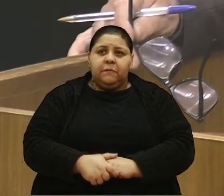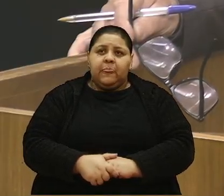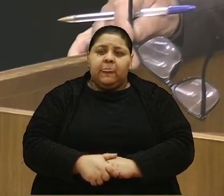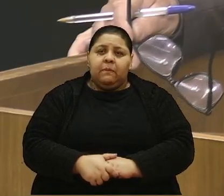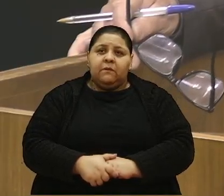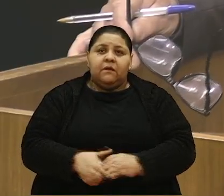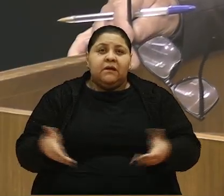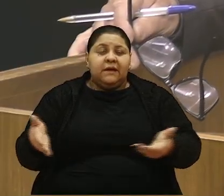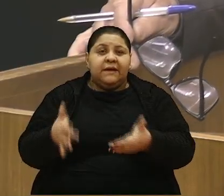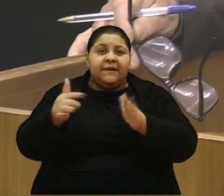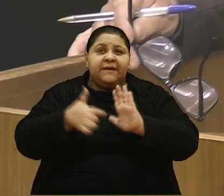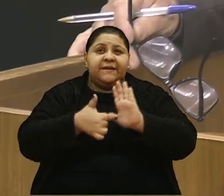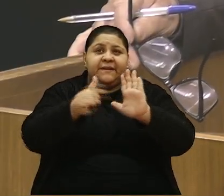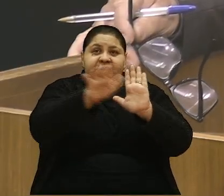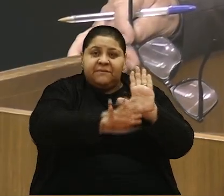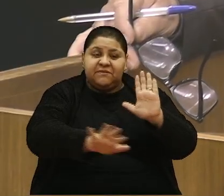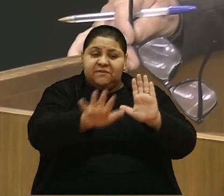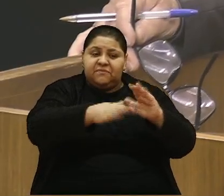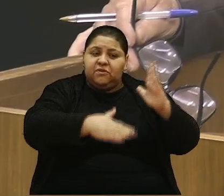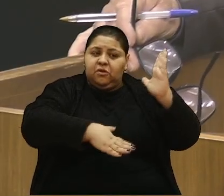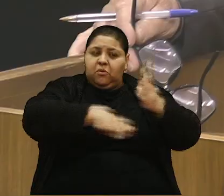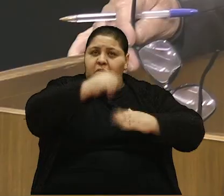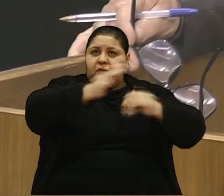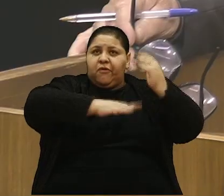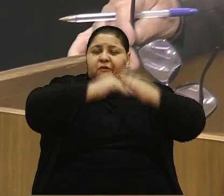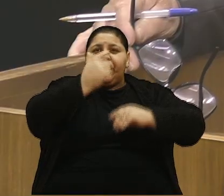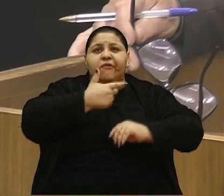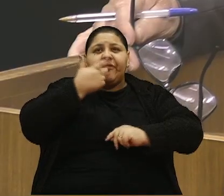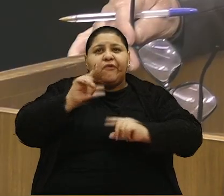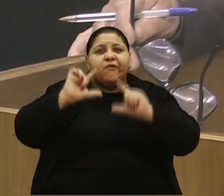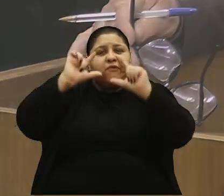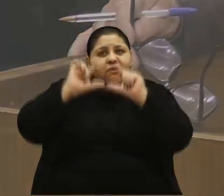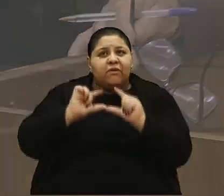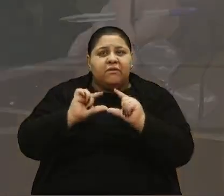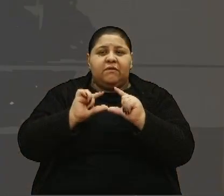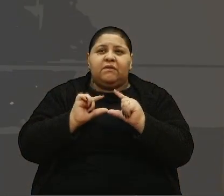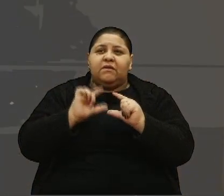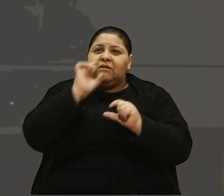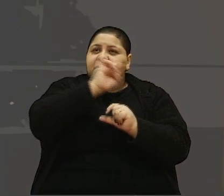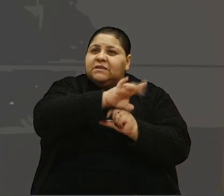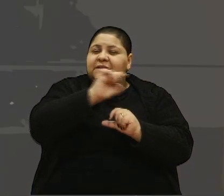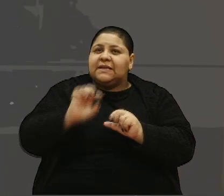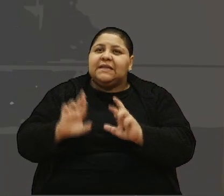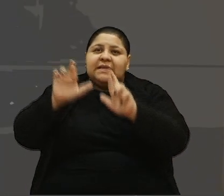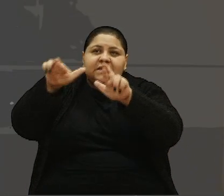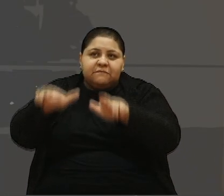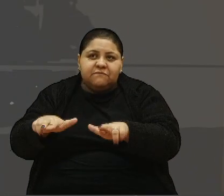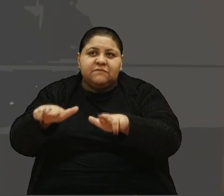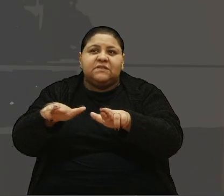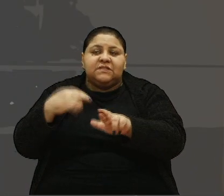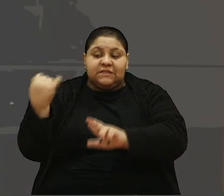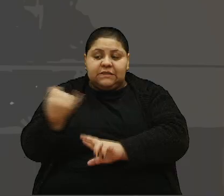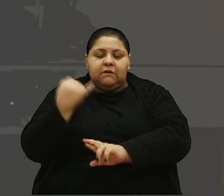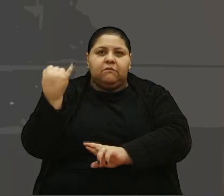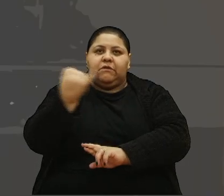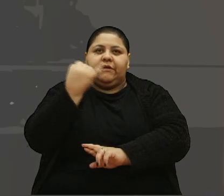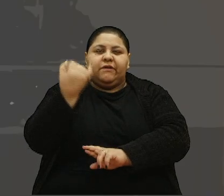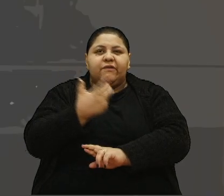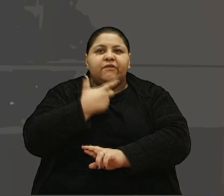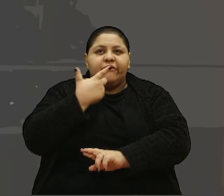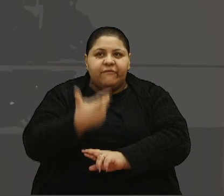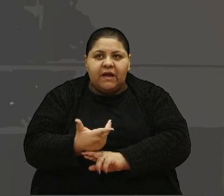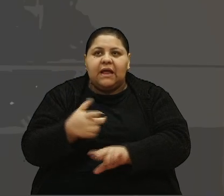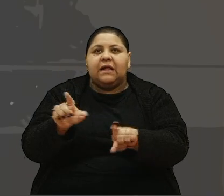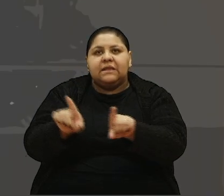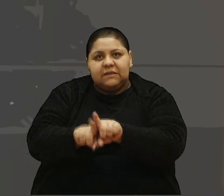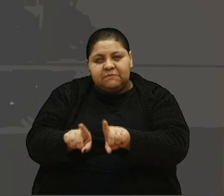Eu quero mostrar as áreas onde serão construídas e falar um pouco de cada região, da importância. E dizer